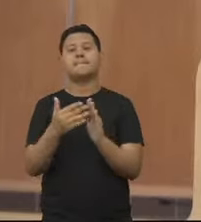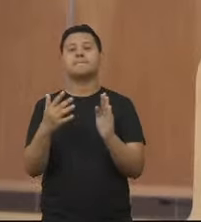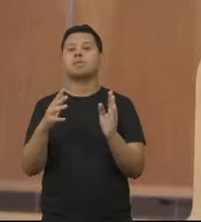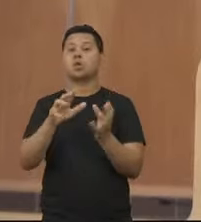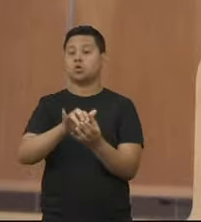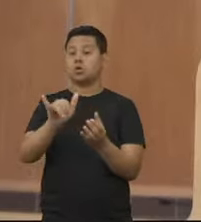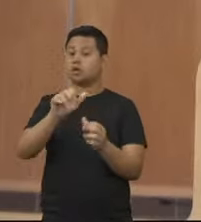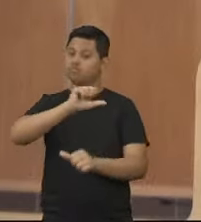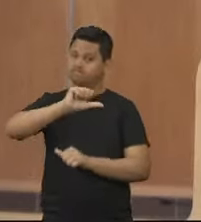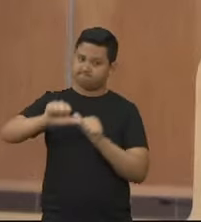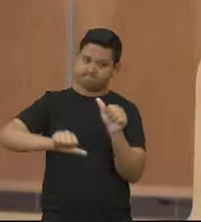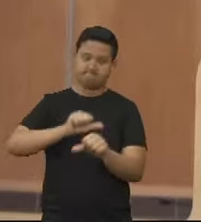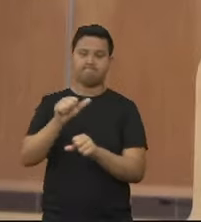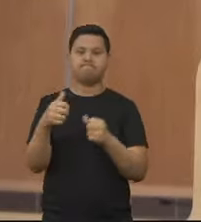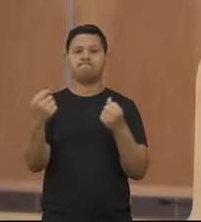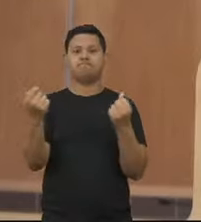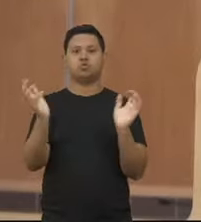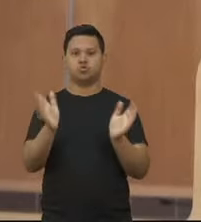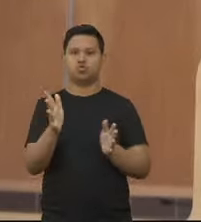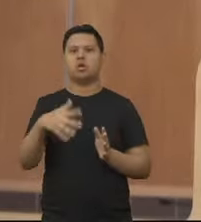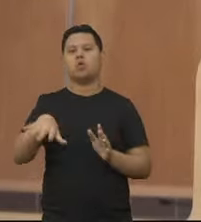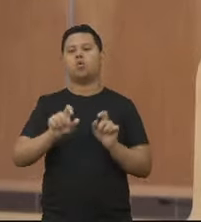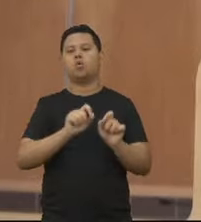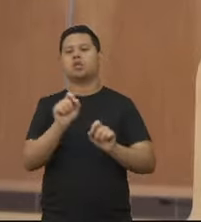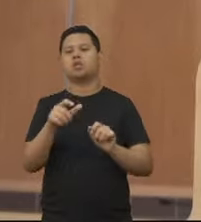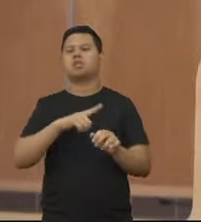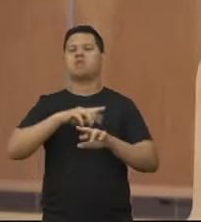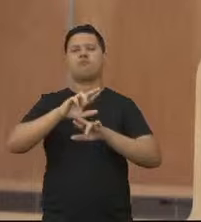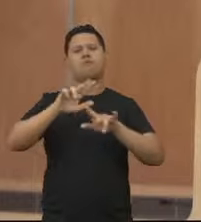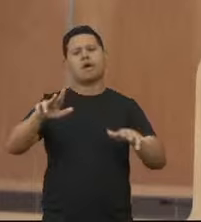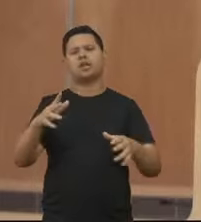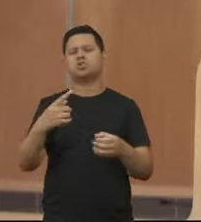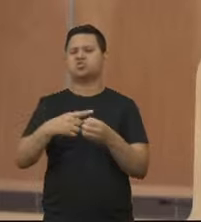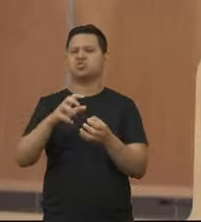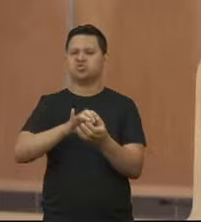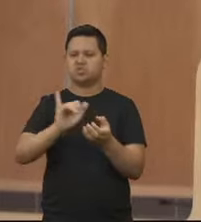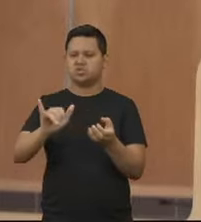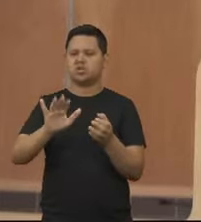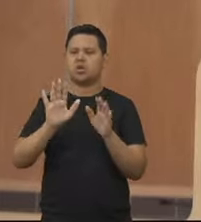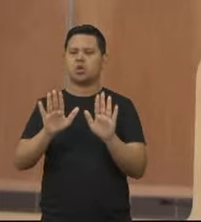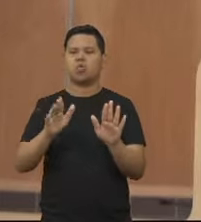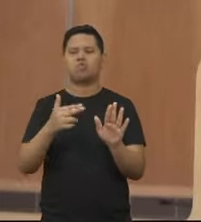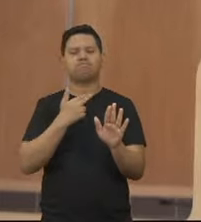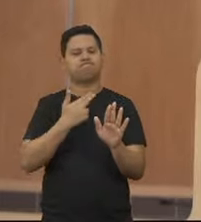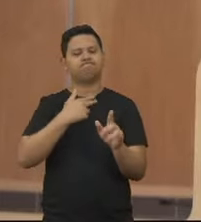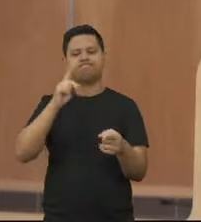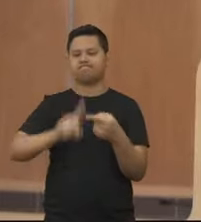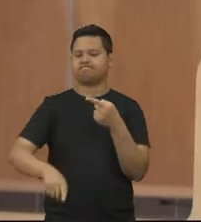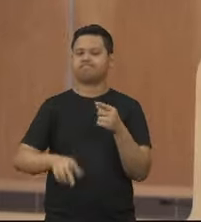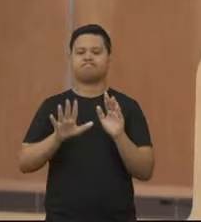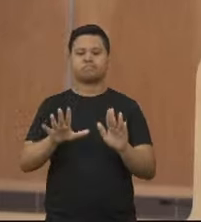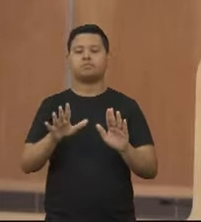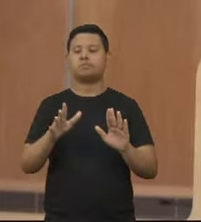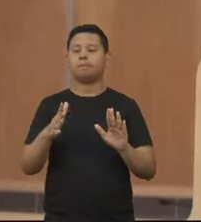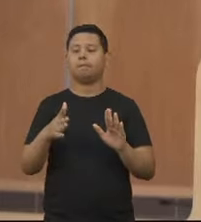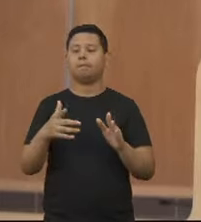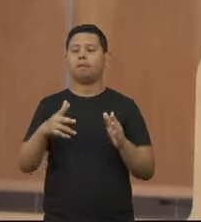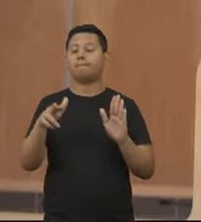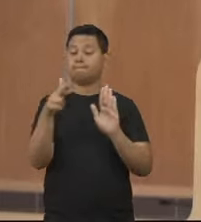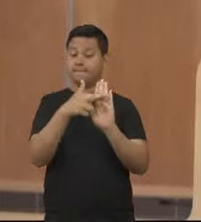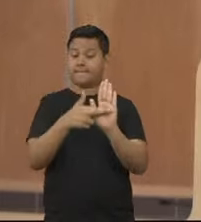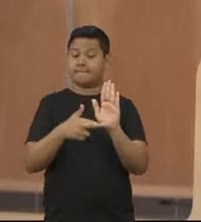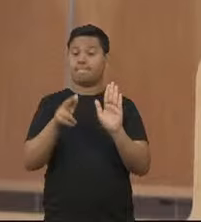bastante, né, Valmir? Jacareí dos anos 30 mudou. Então tem muito carro na cidade, a gente quer regulamentar, na verdade. Não quer proibir ninguém, mas regulamentar. E